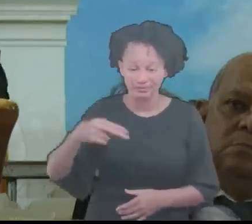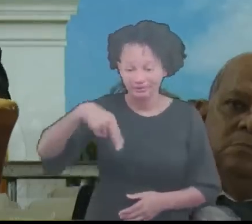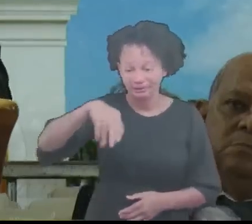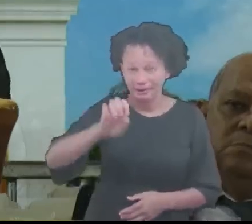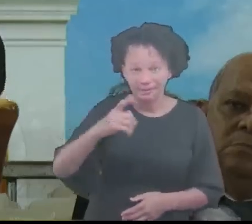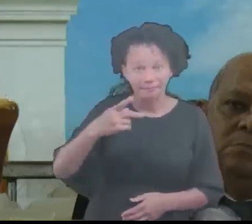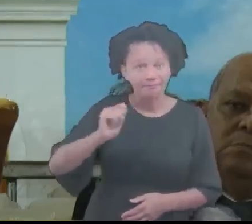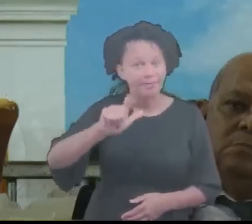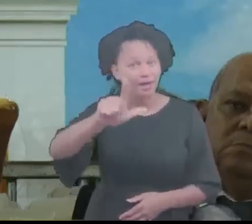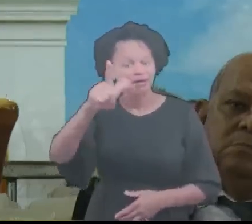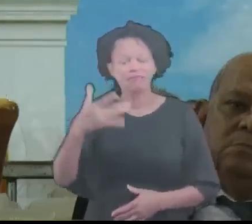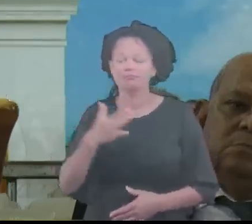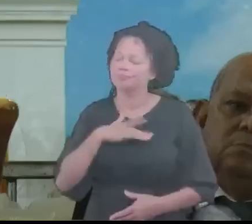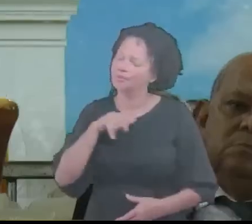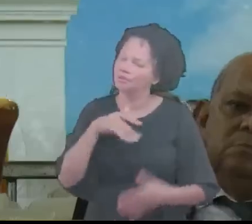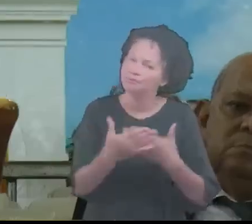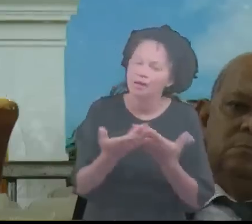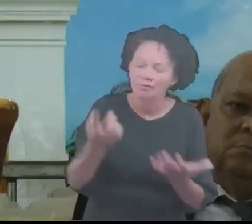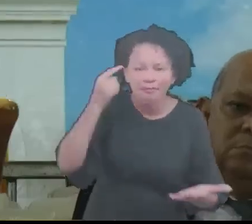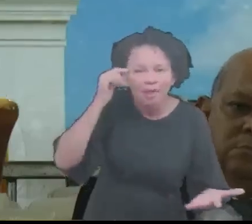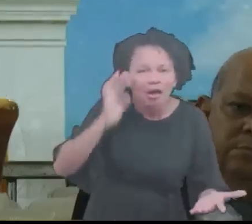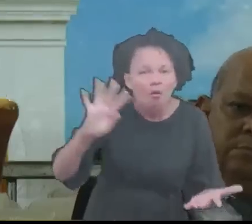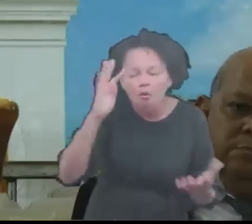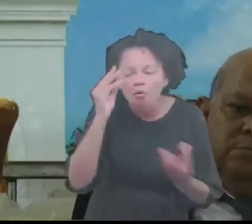Nepal. Meus irmãos, imagine,